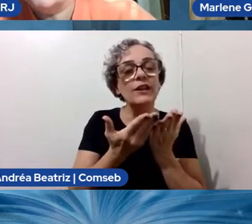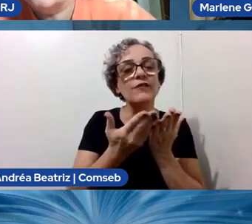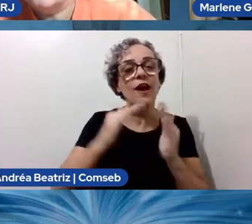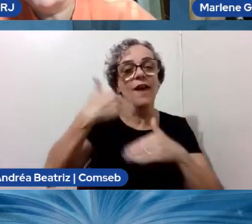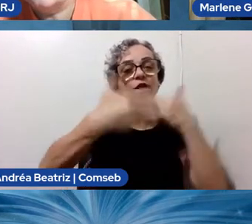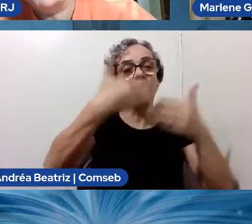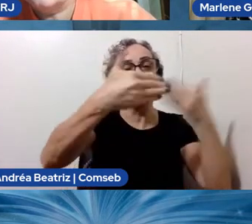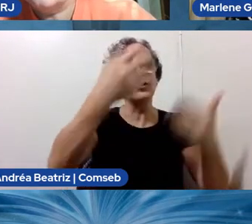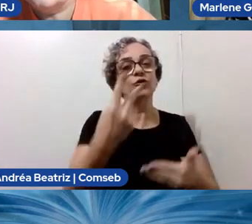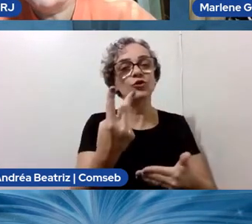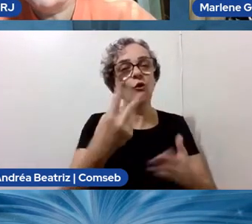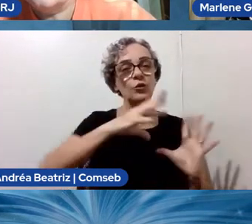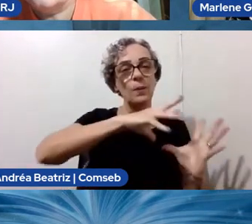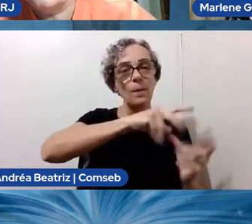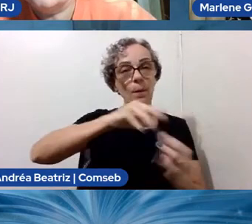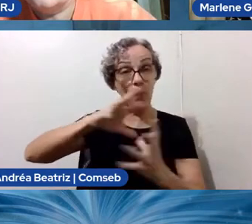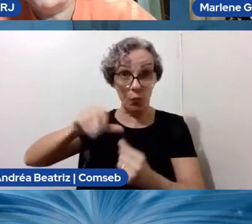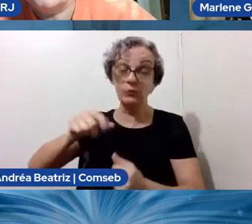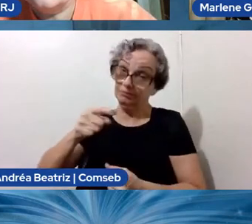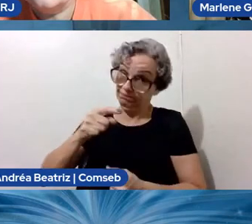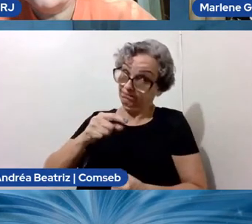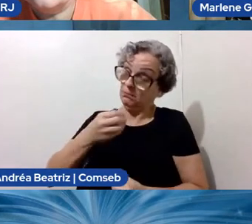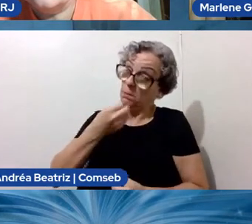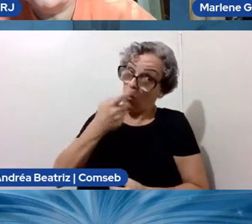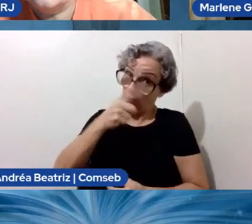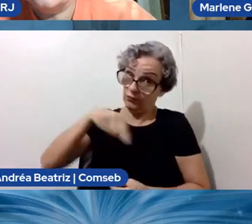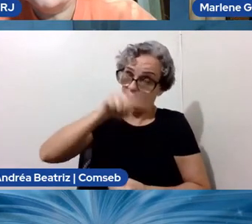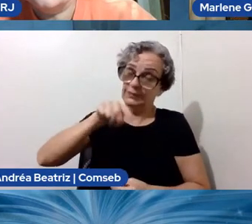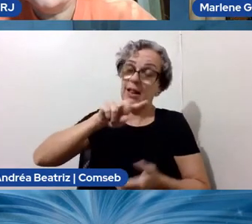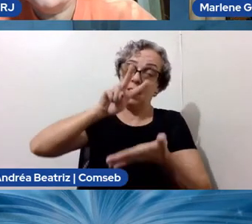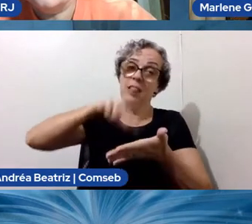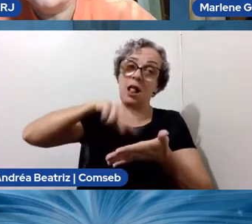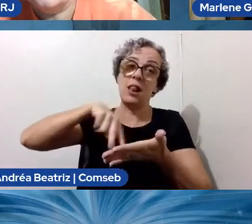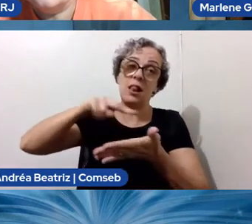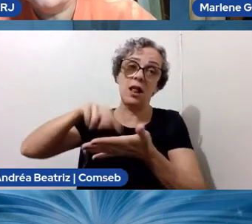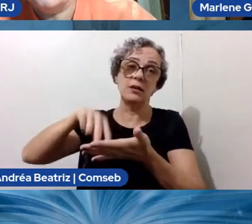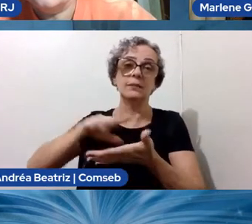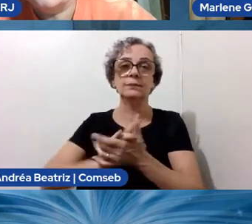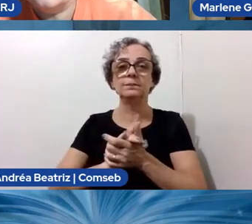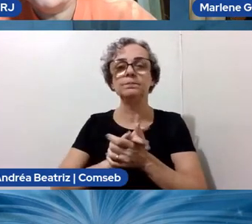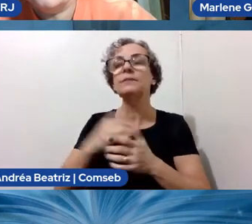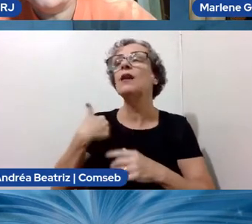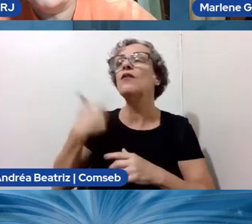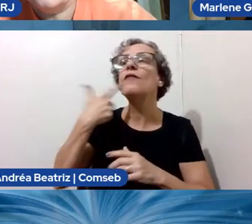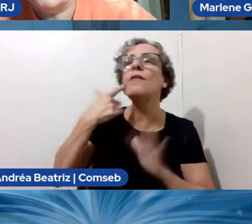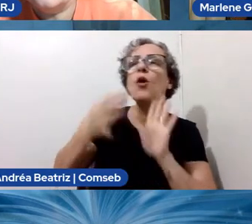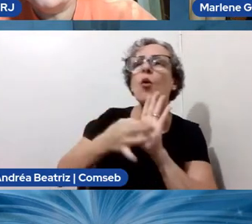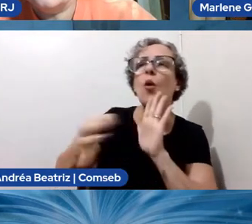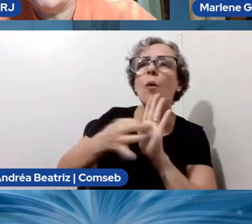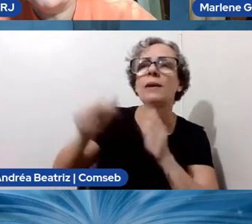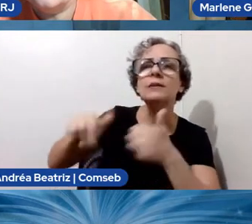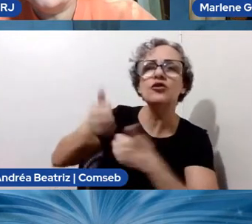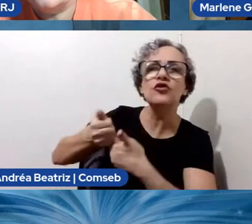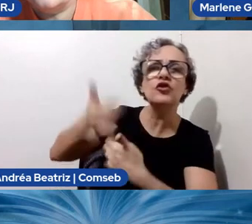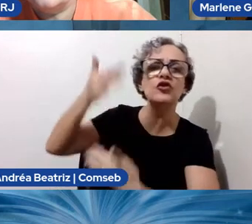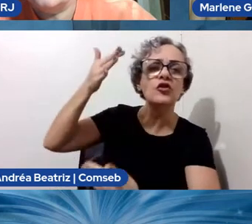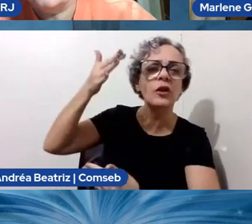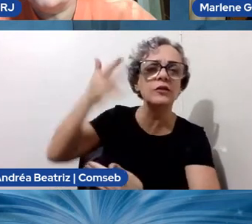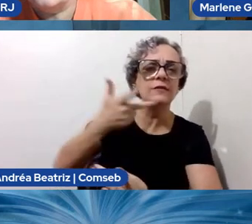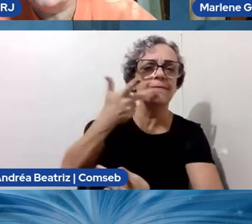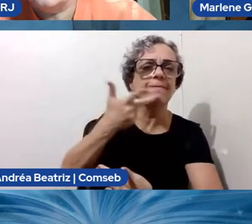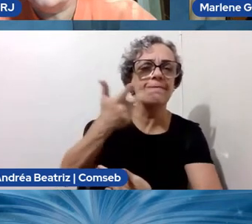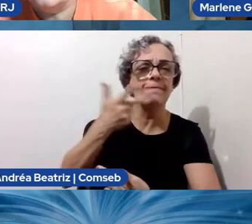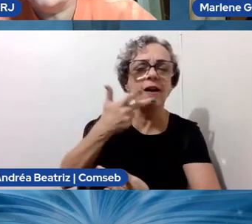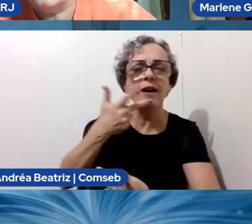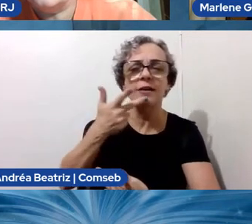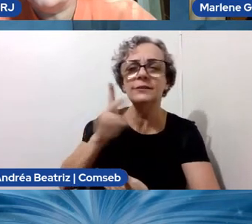pena o estudo. Nós queríamos aproveitar também para ver alguns comentários no nosso chat aqui no bate-papo, na